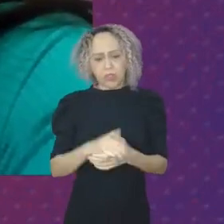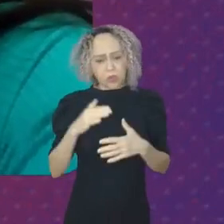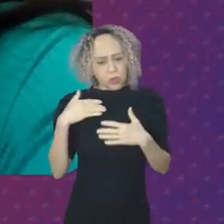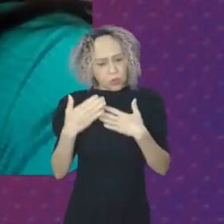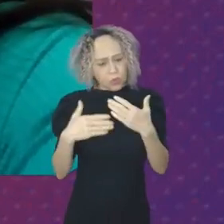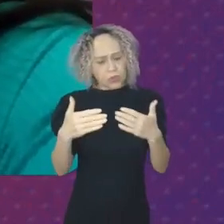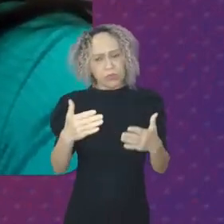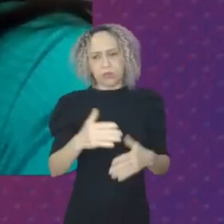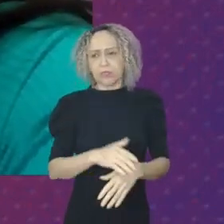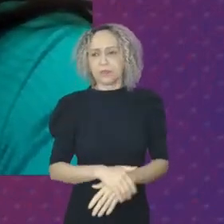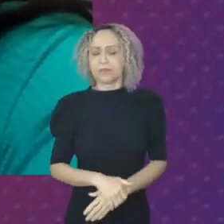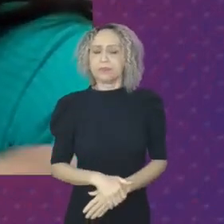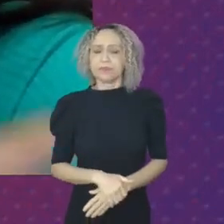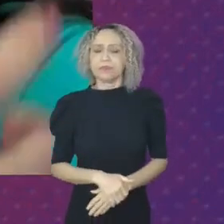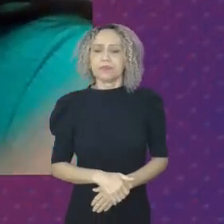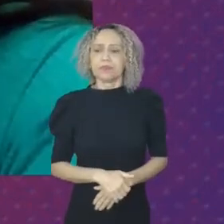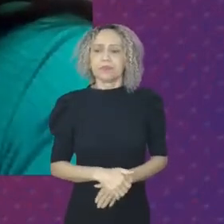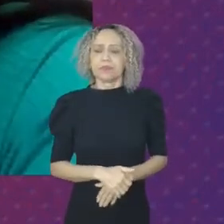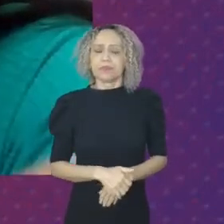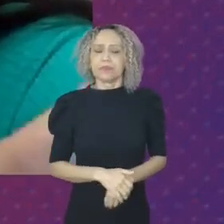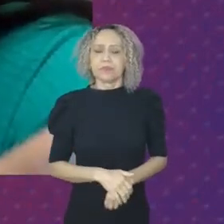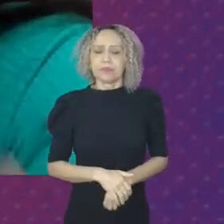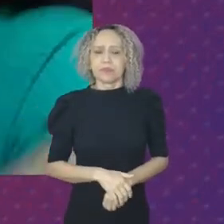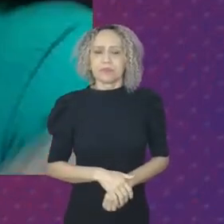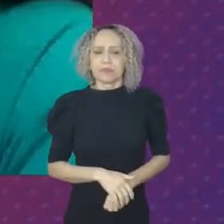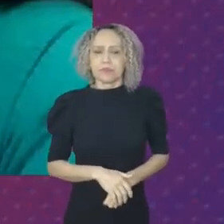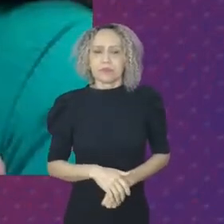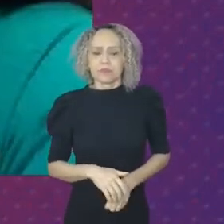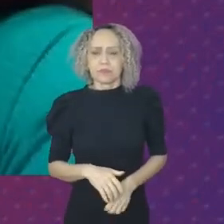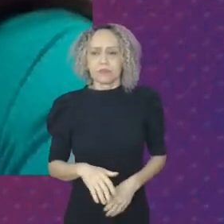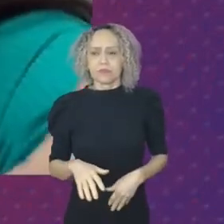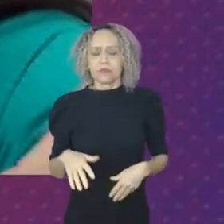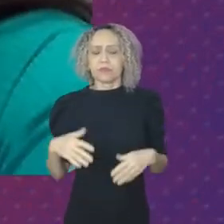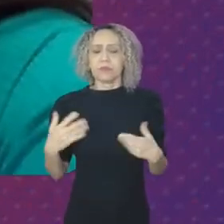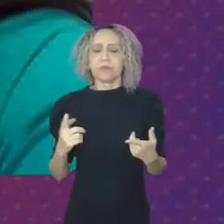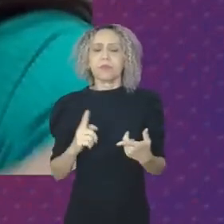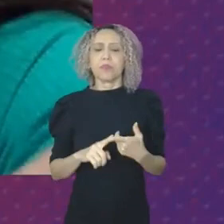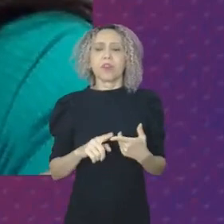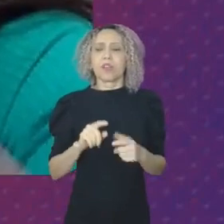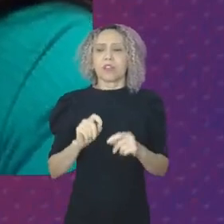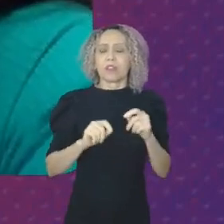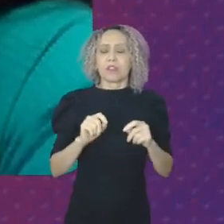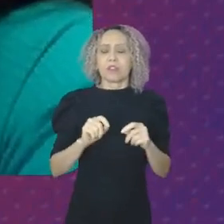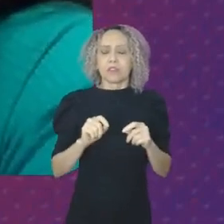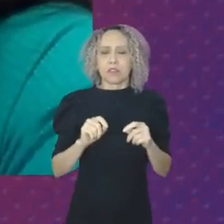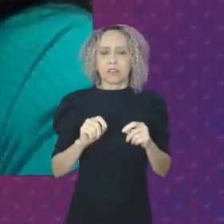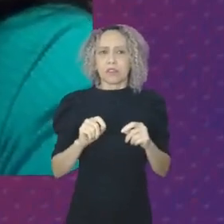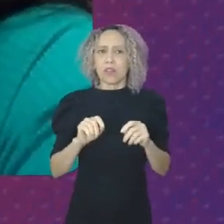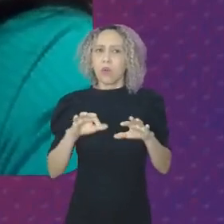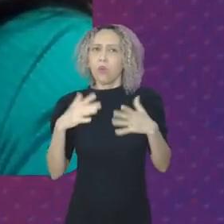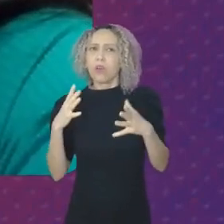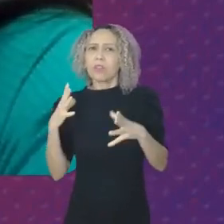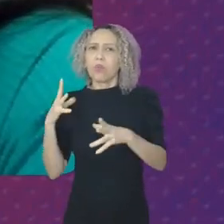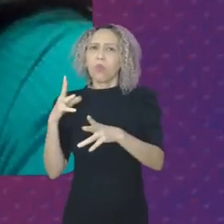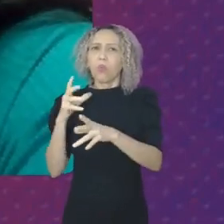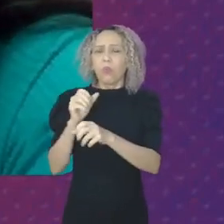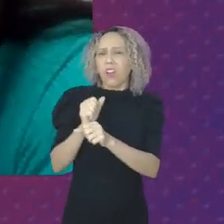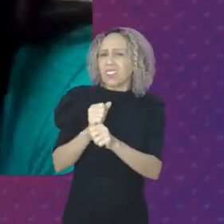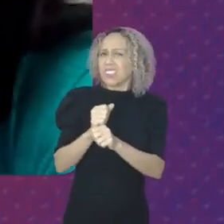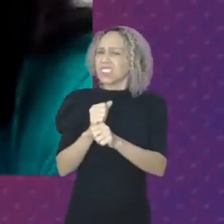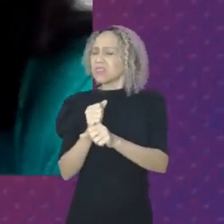questão de produção de números, mais uma questão quantitativa do que uma